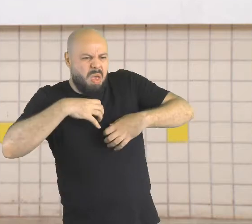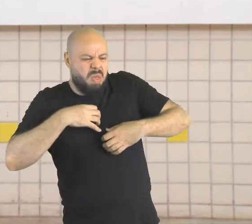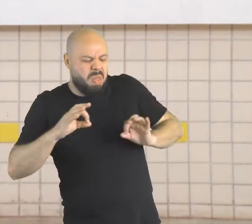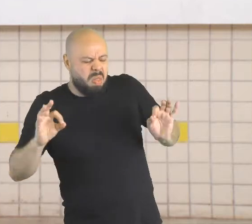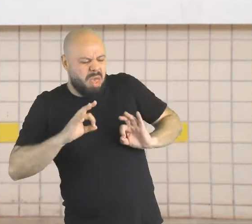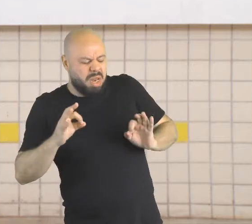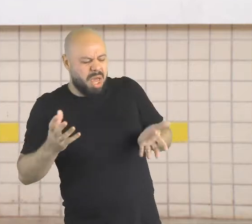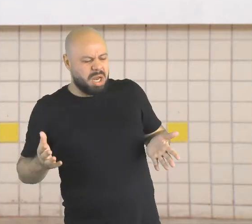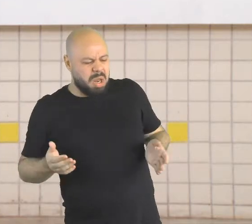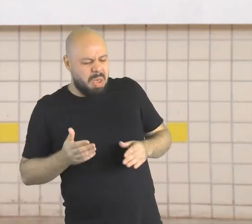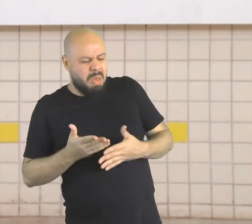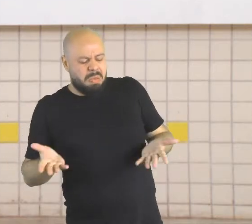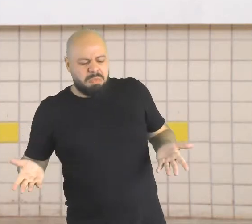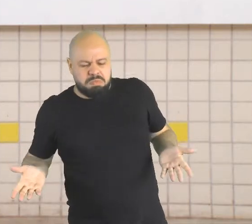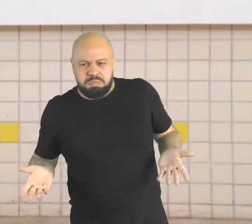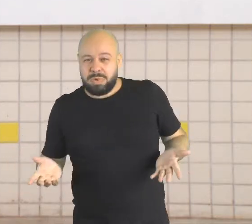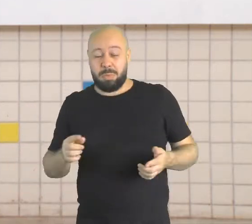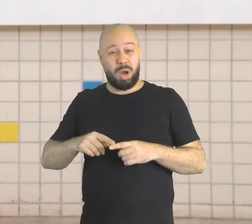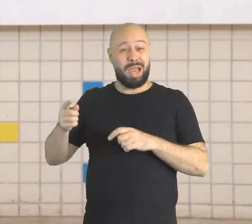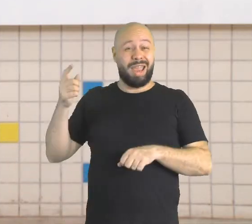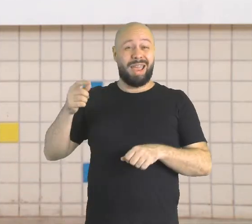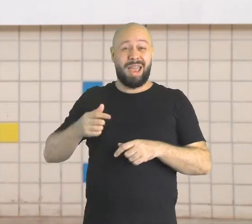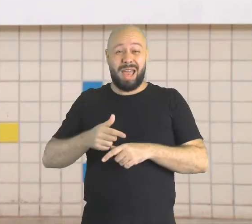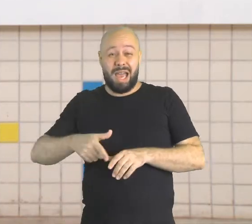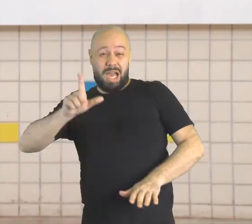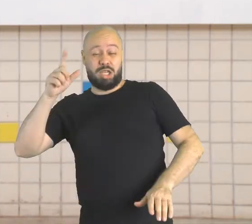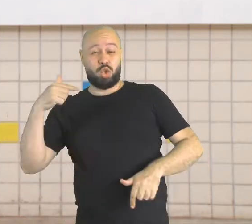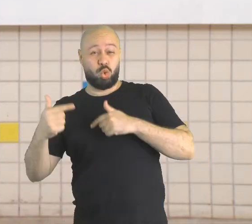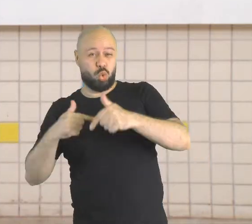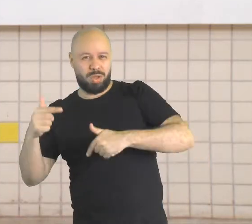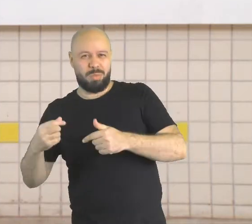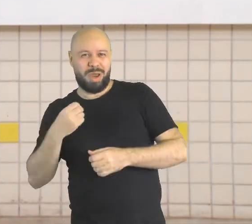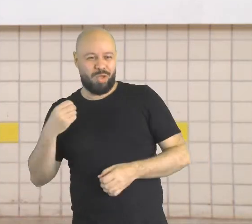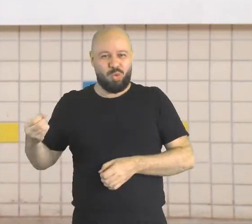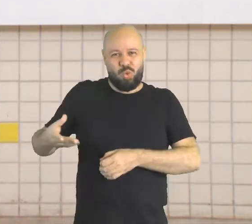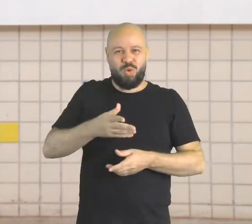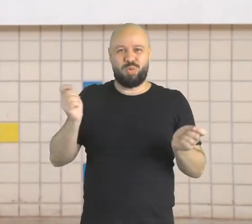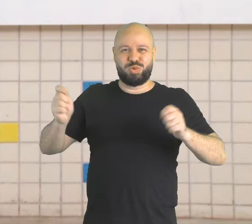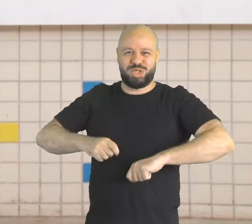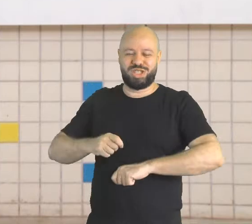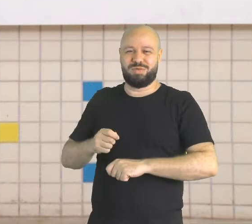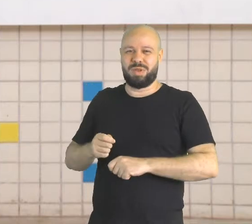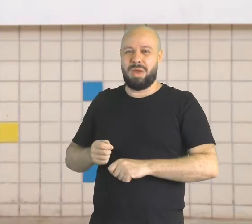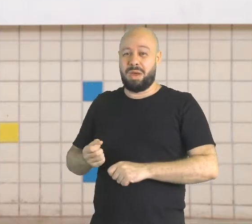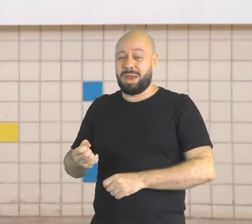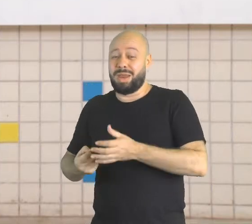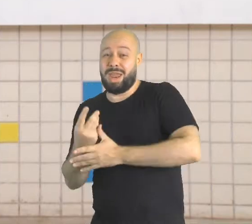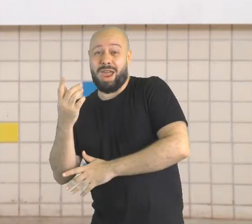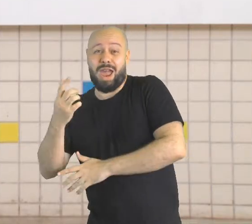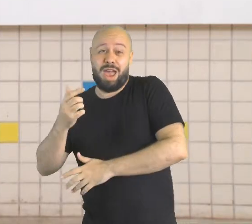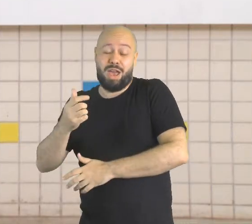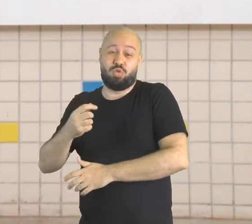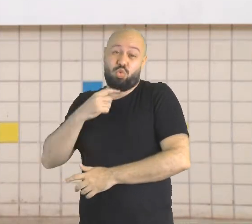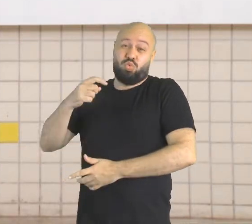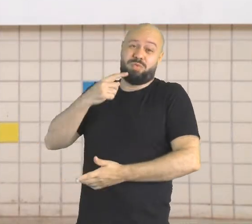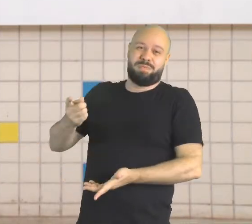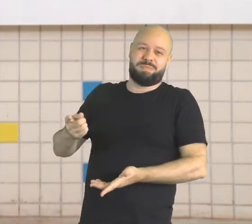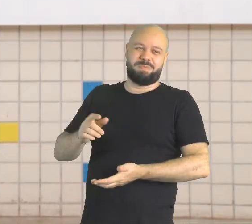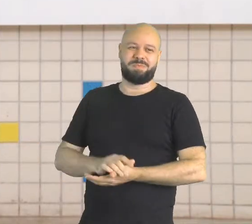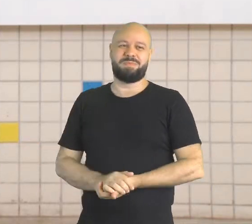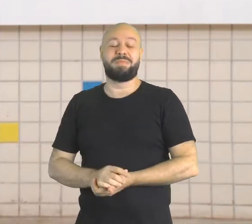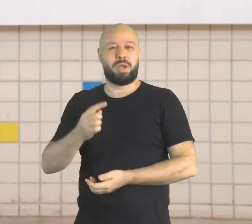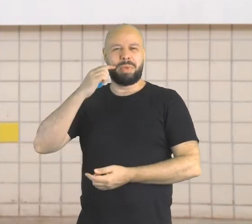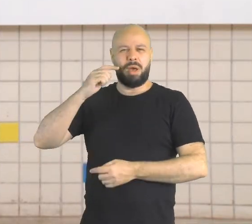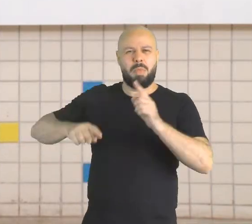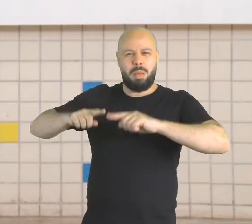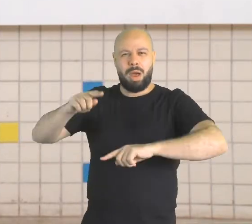tinha um machado, então aquilo para ele, né, era algo novo que ele não poderia produzir. Então, na mentalidade do índio, aqueles utensílios